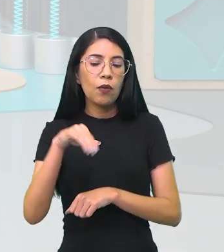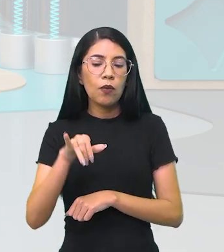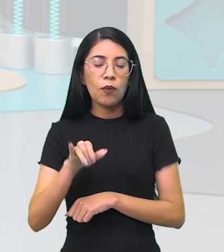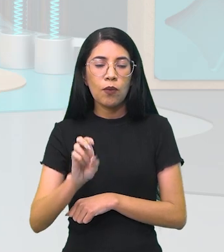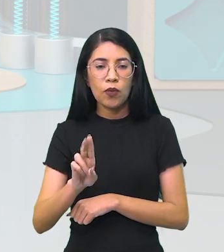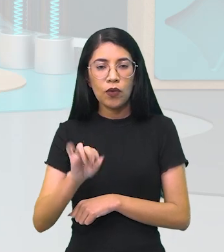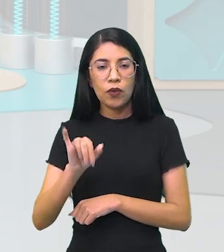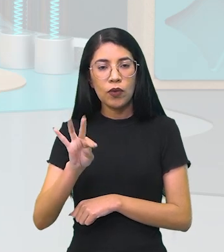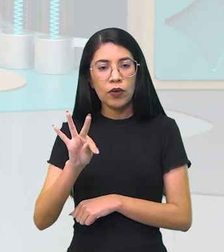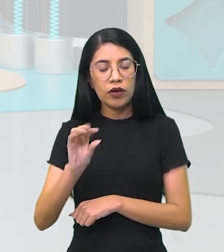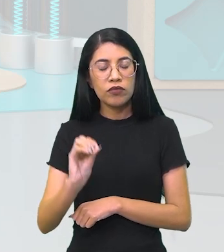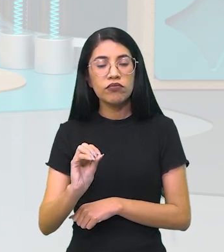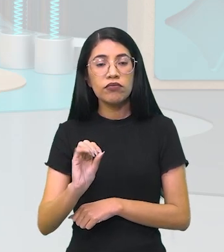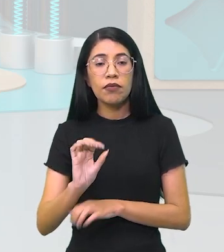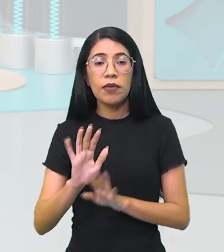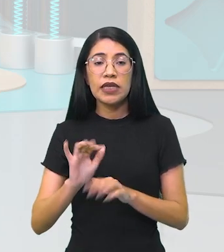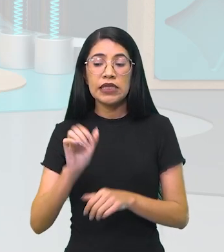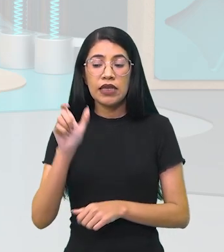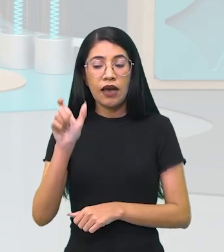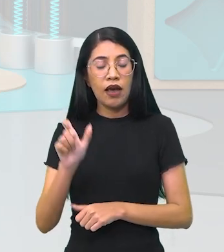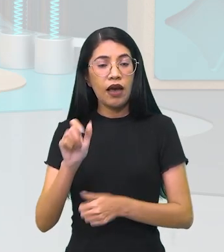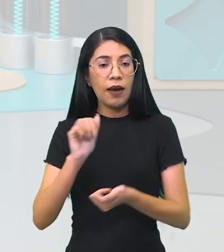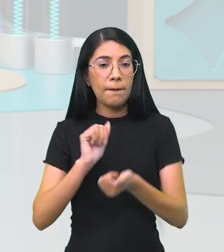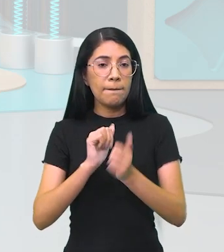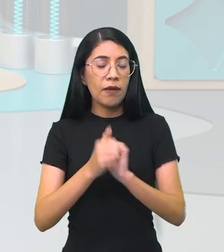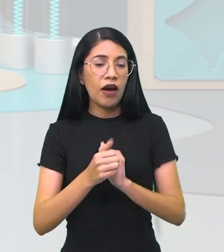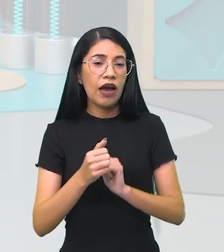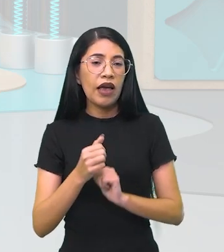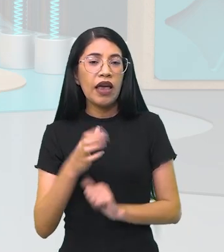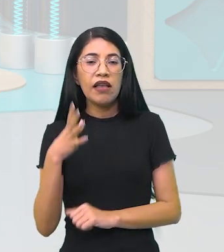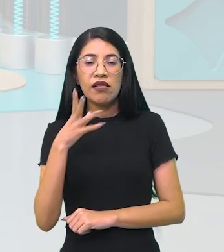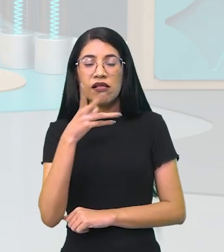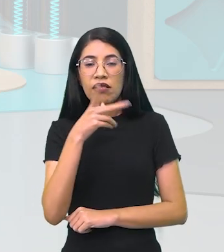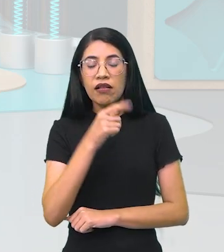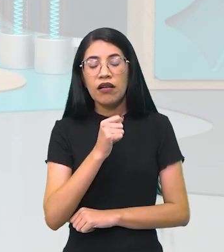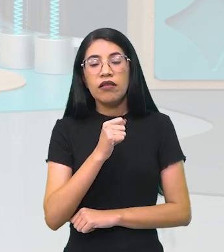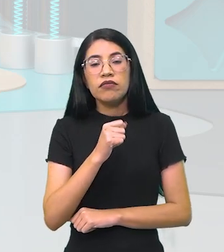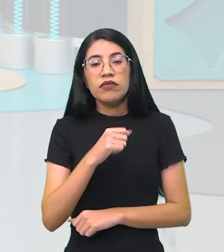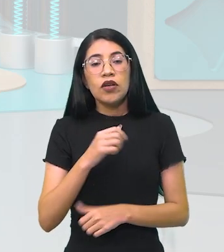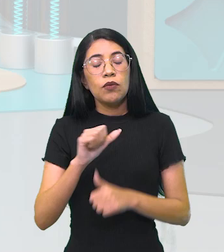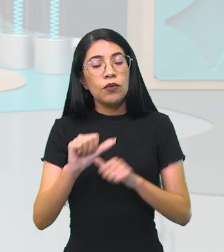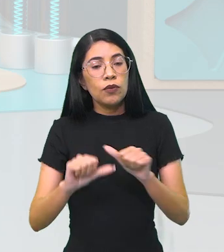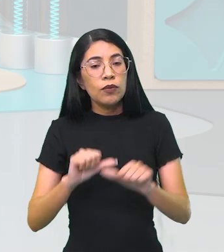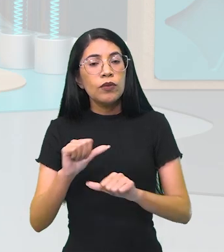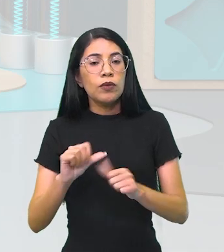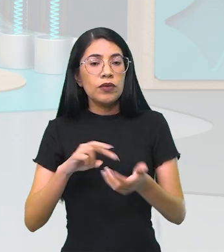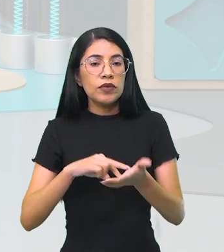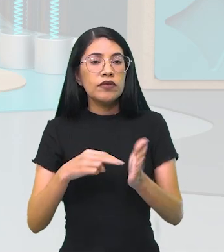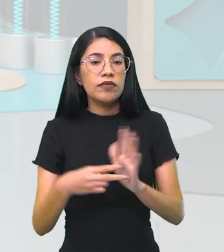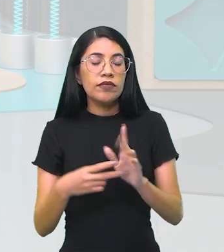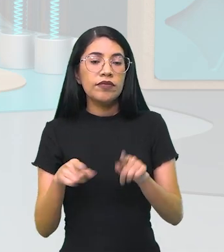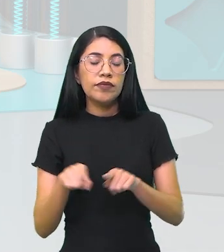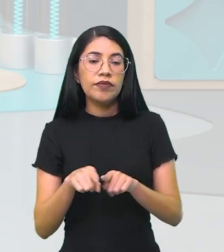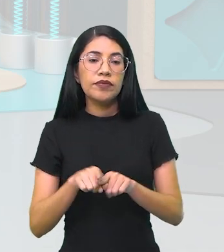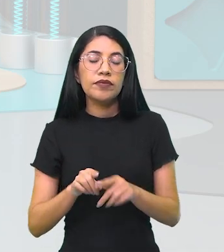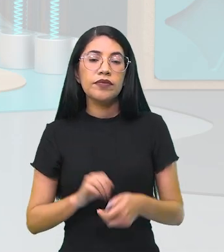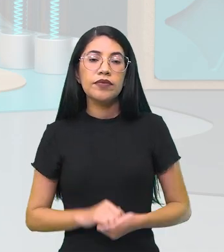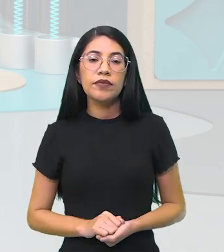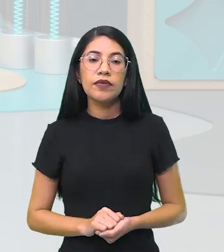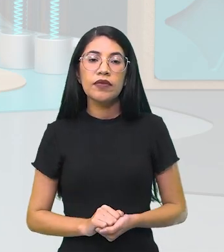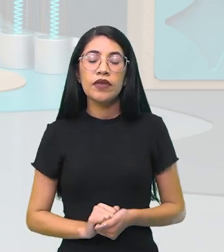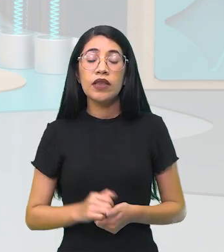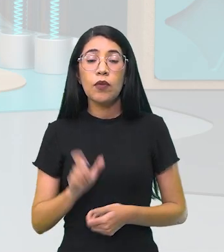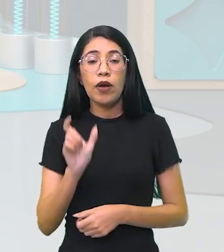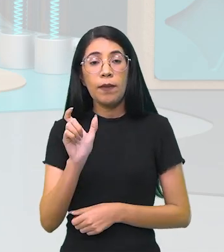muito. Se eu dissesse assim, o centroavante é pouco veloz, eu teria alteração de sentido? Teria. Logo,